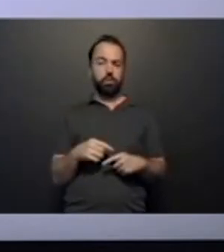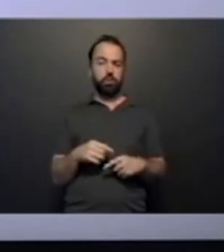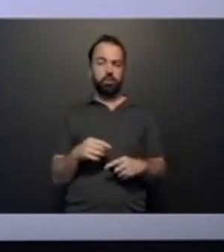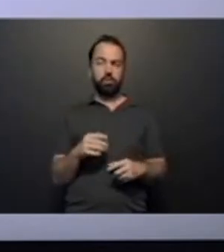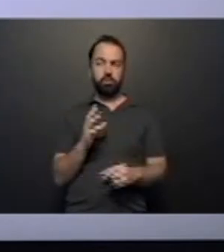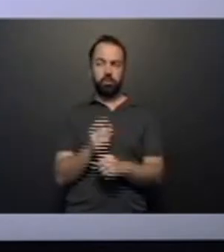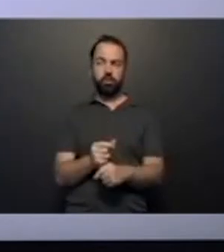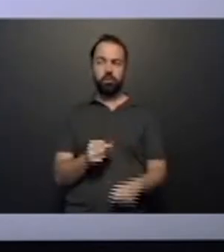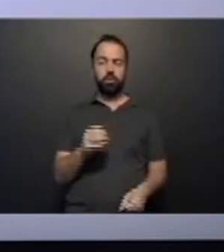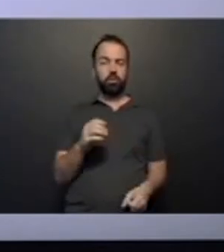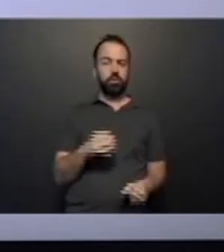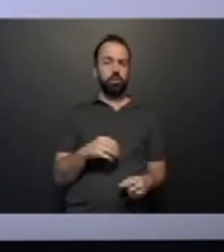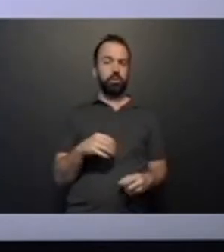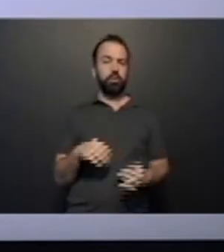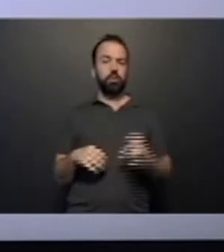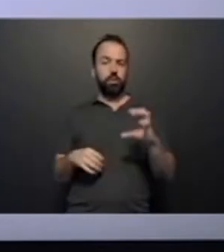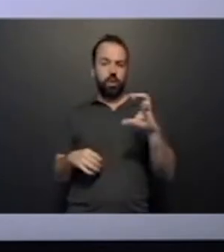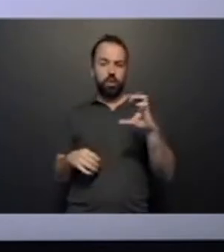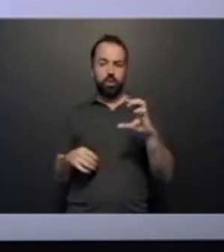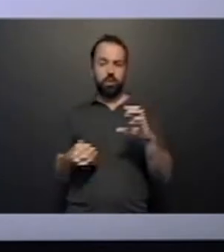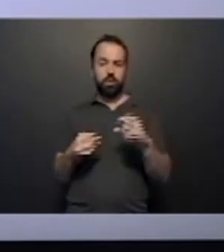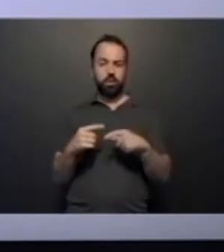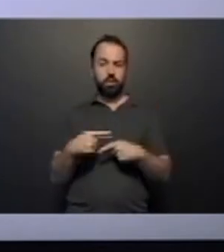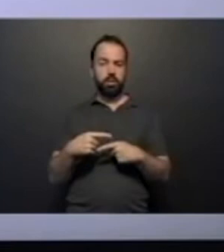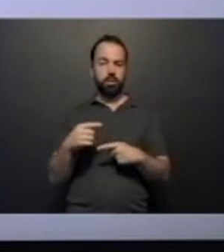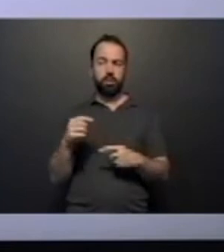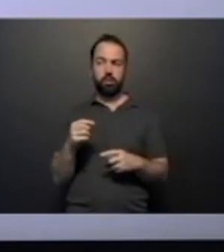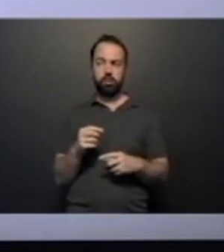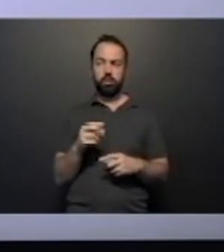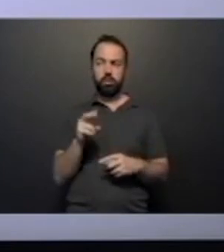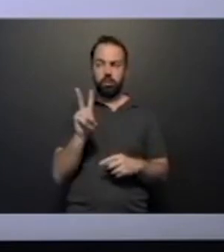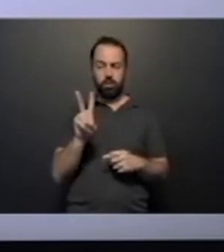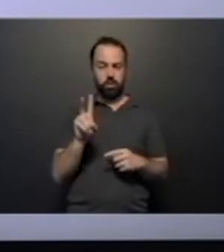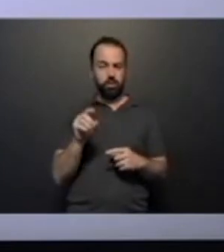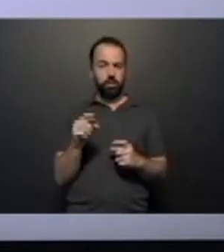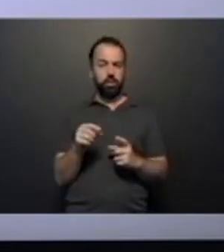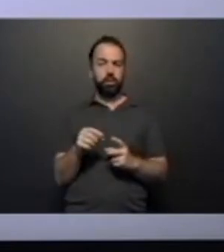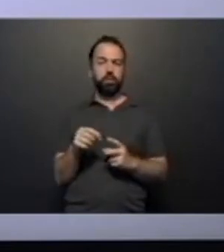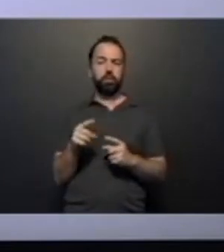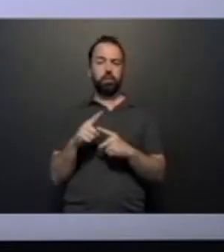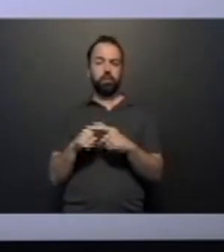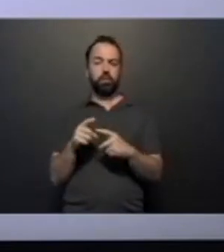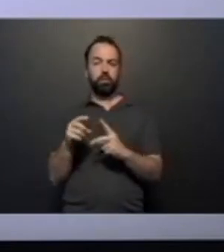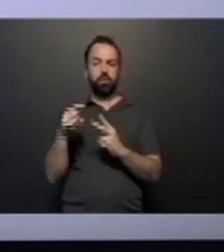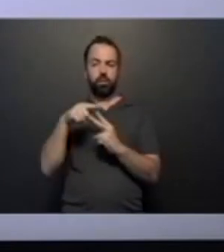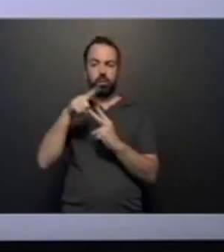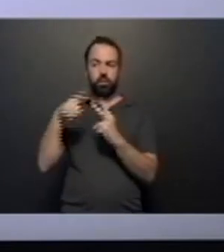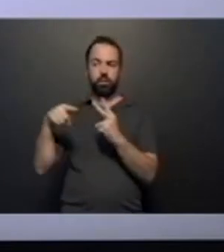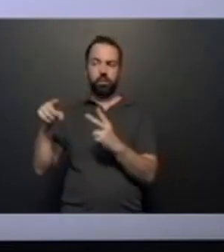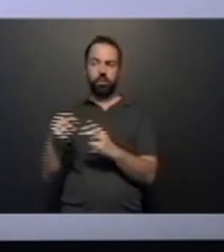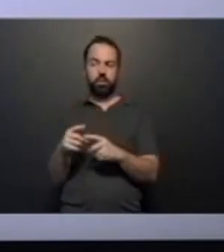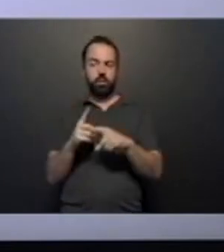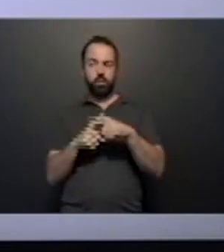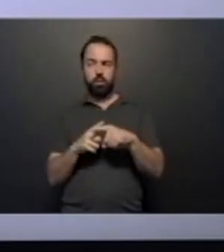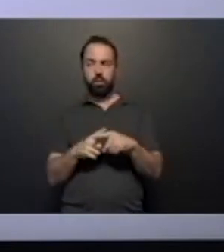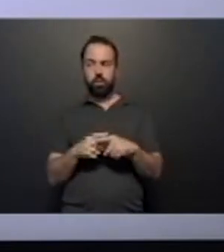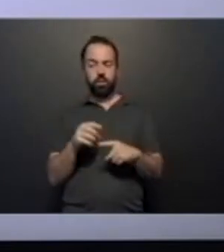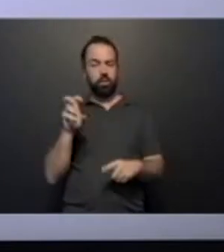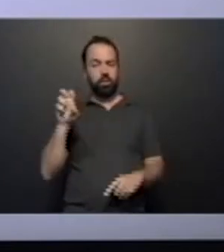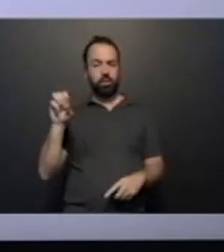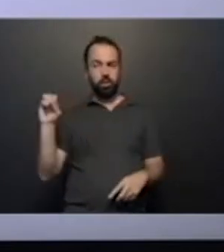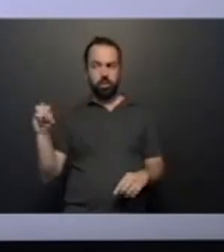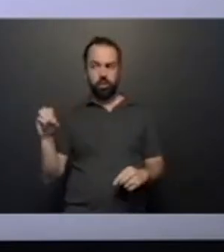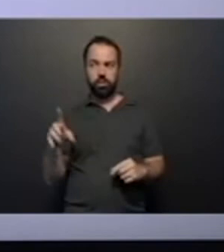lembrando lá que a pista tem 100 metros de diâmetro 50 metros de raio na fazenda essa